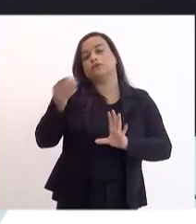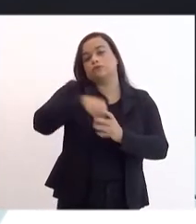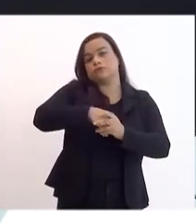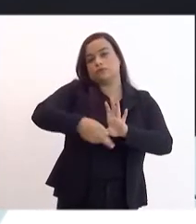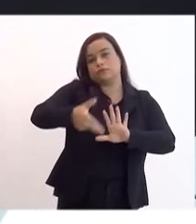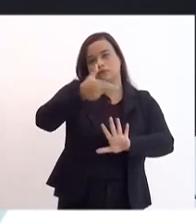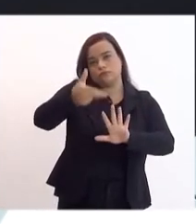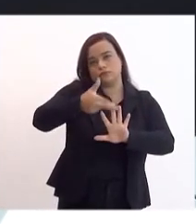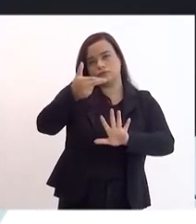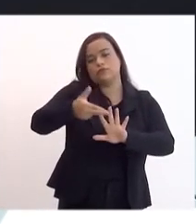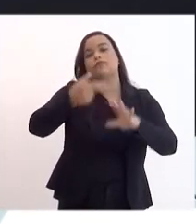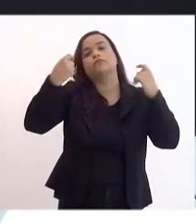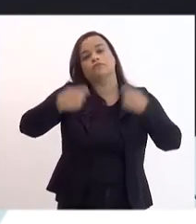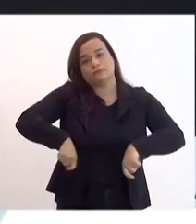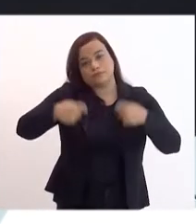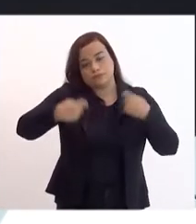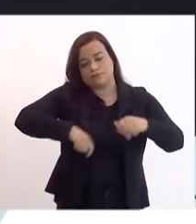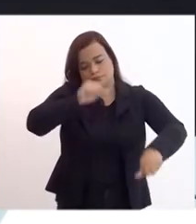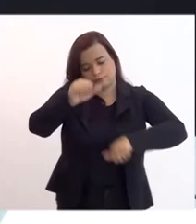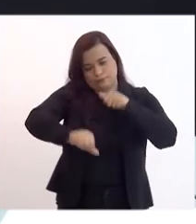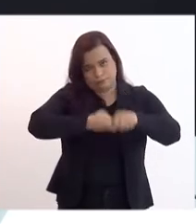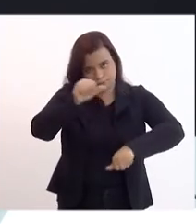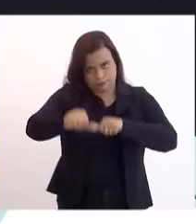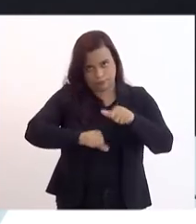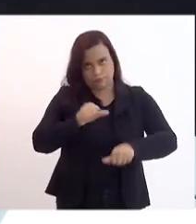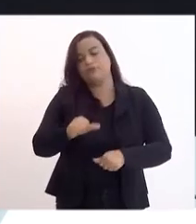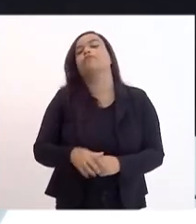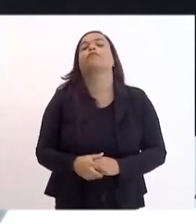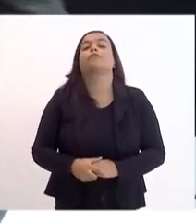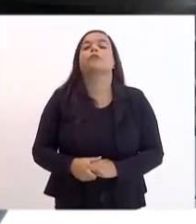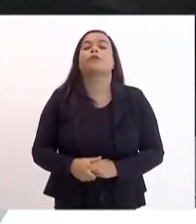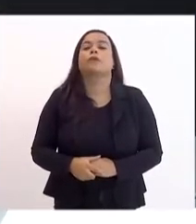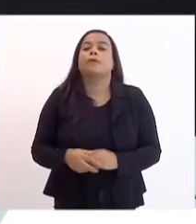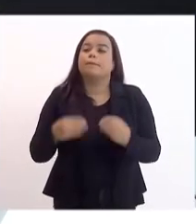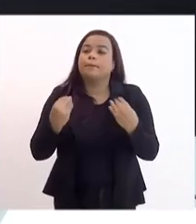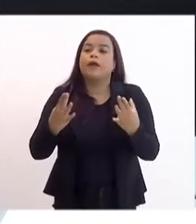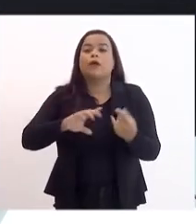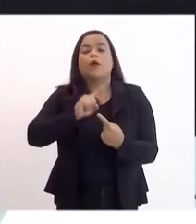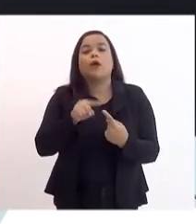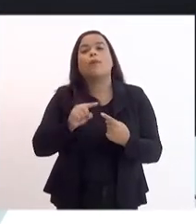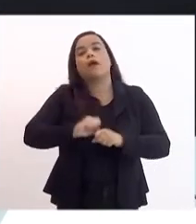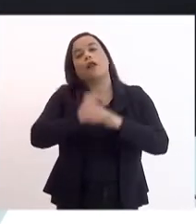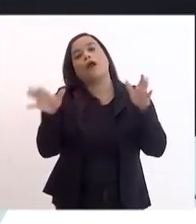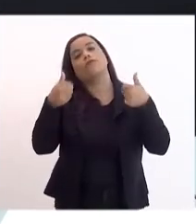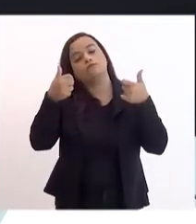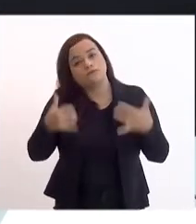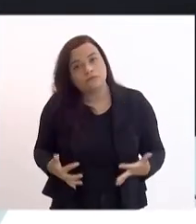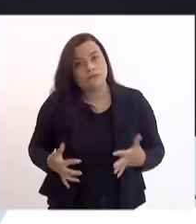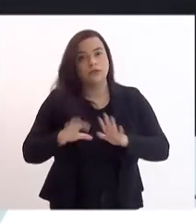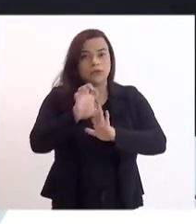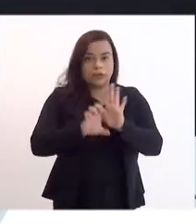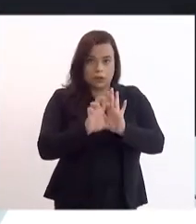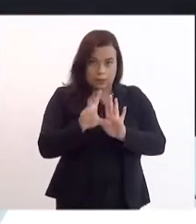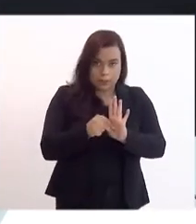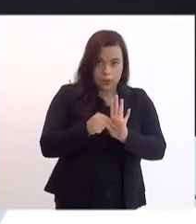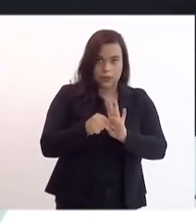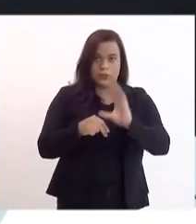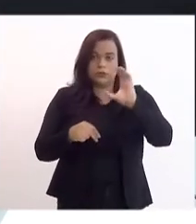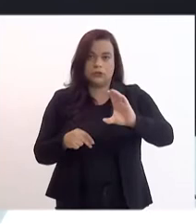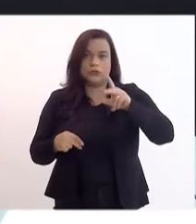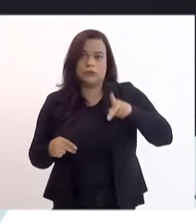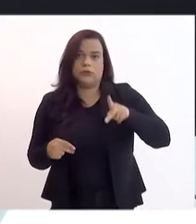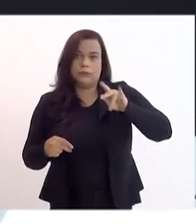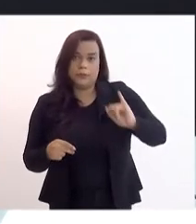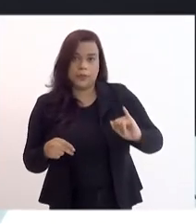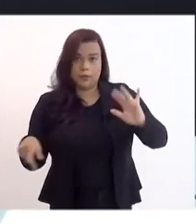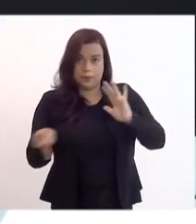interno deve ser alterado para que fique claro que emendas às CPIs